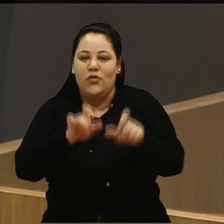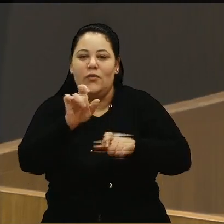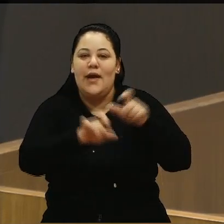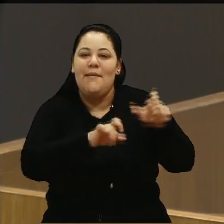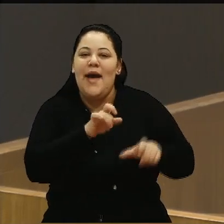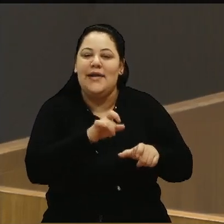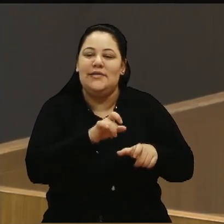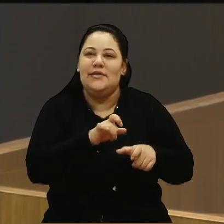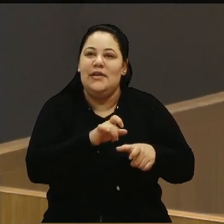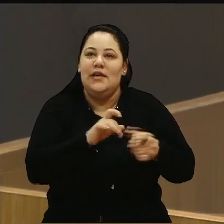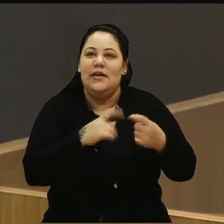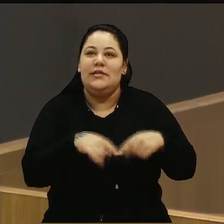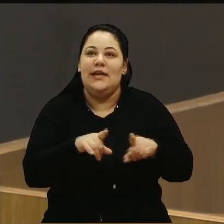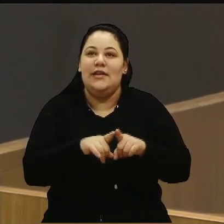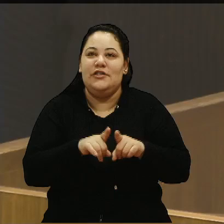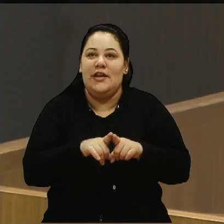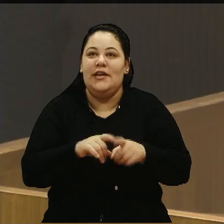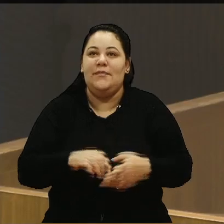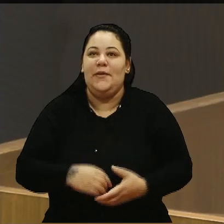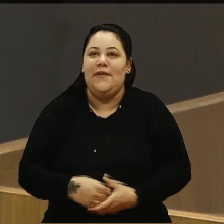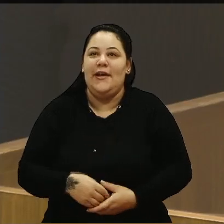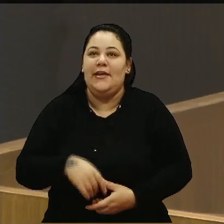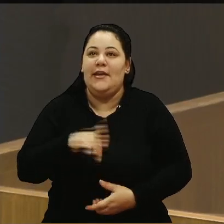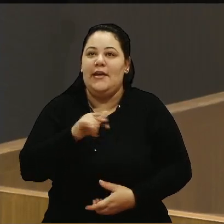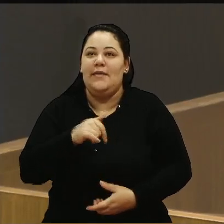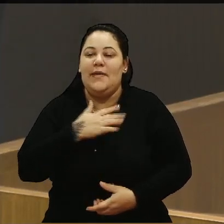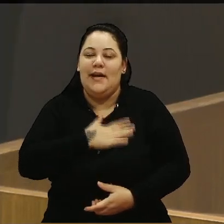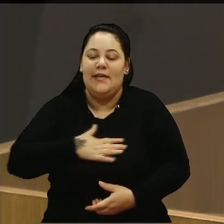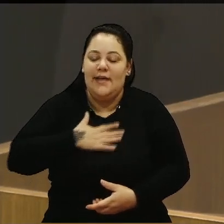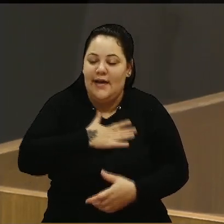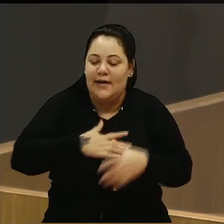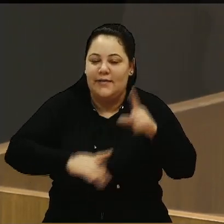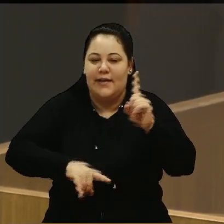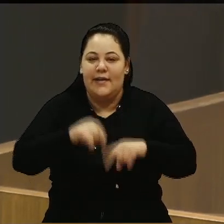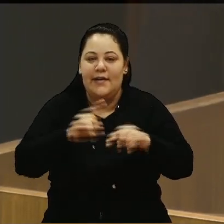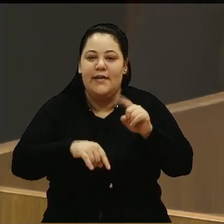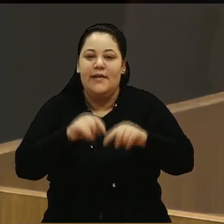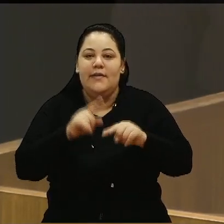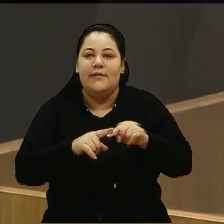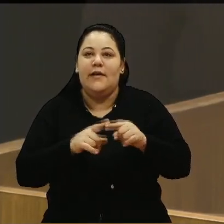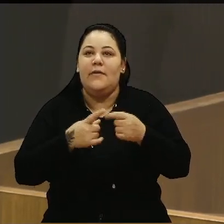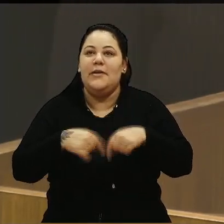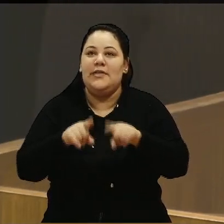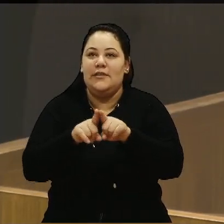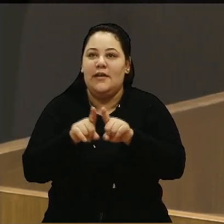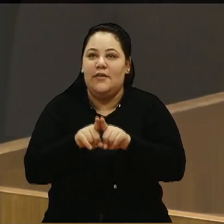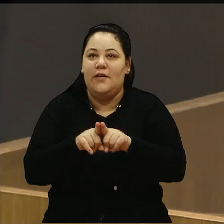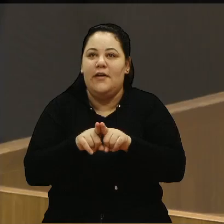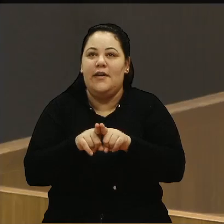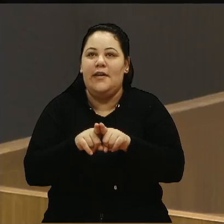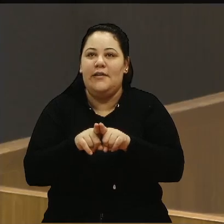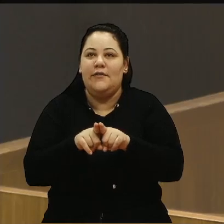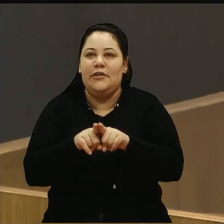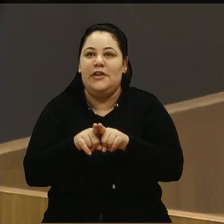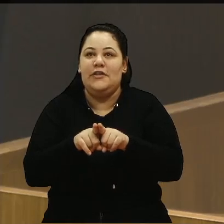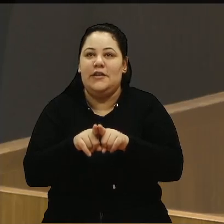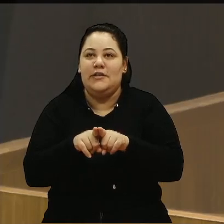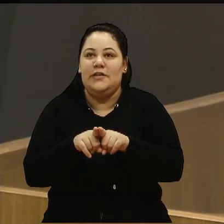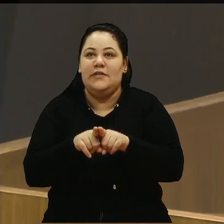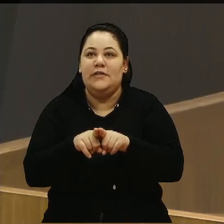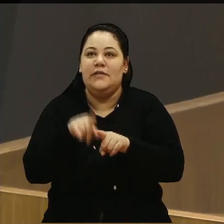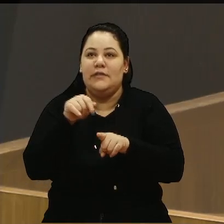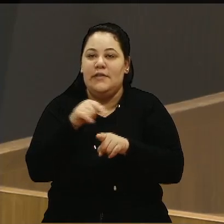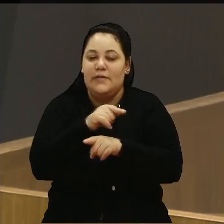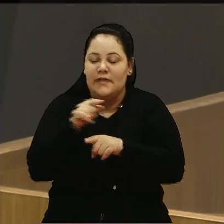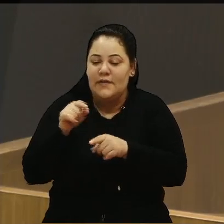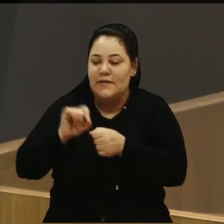desenvolvem um interesse em explorar atividades prazerosas que não sejam envolvidas somente com a atividade laboral, algumas limitações se